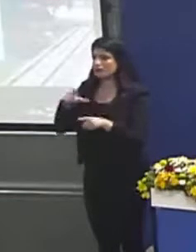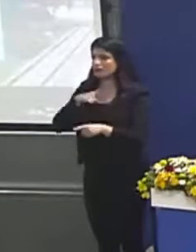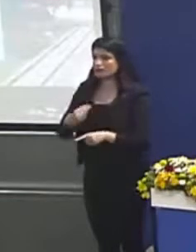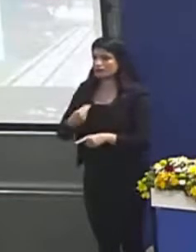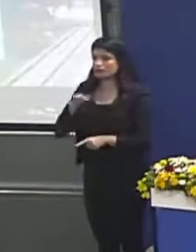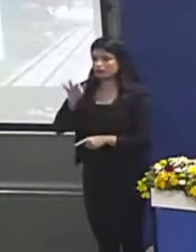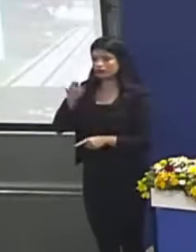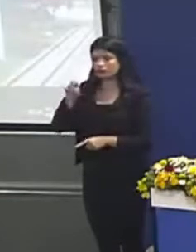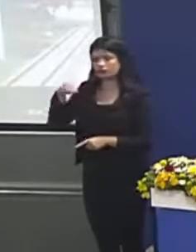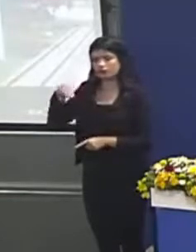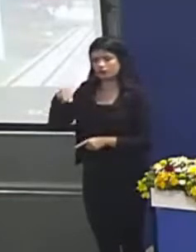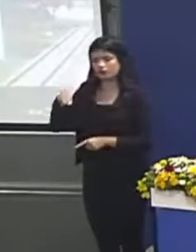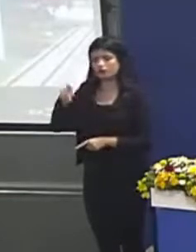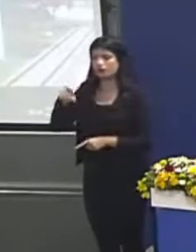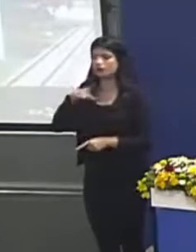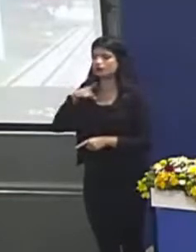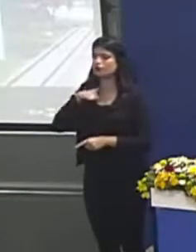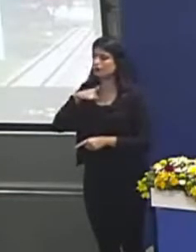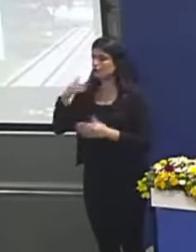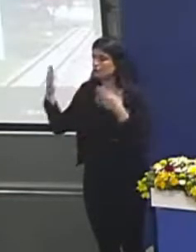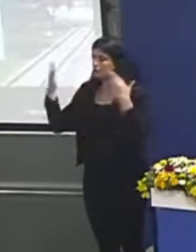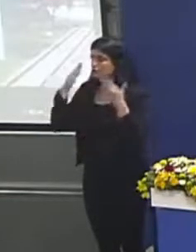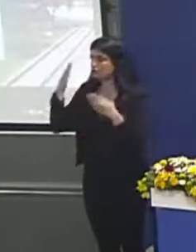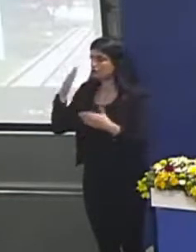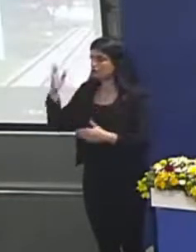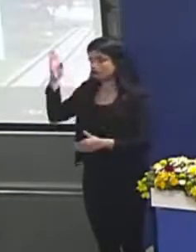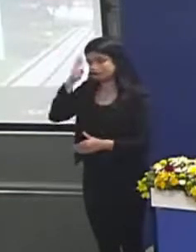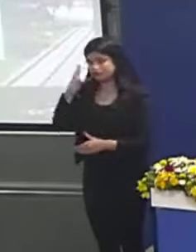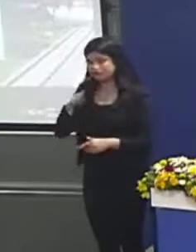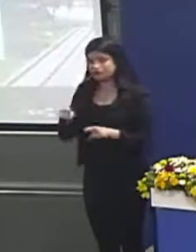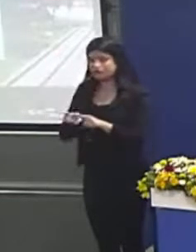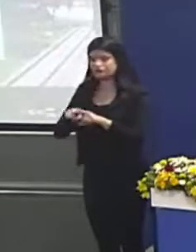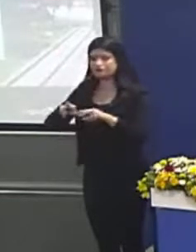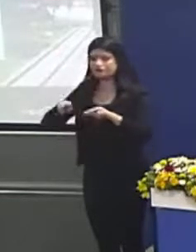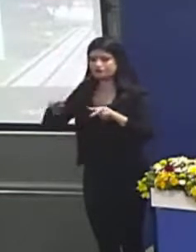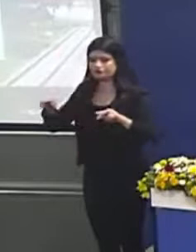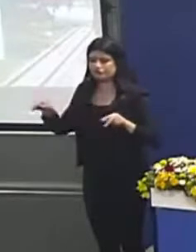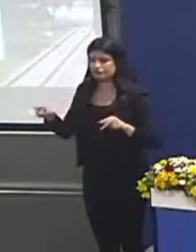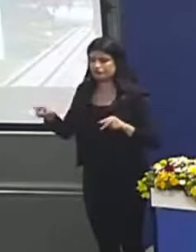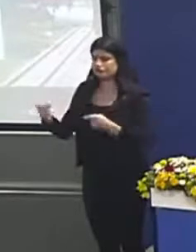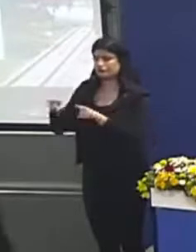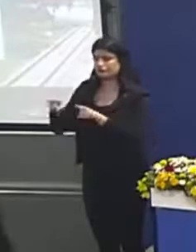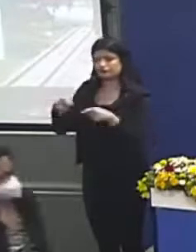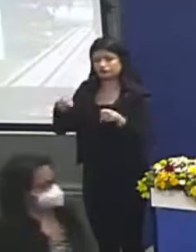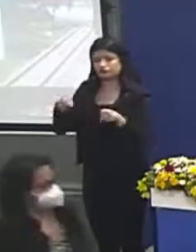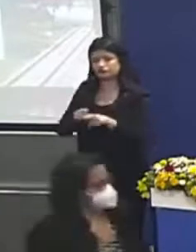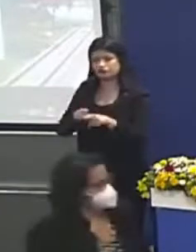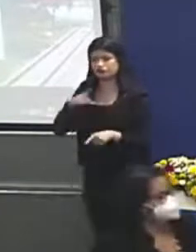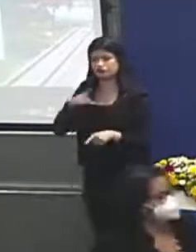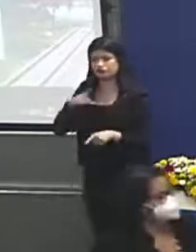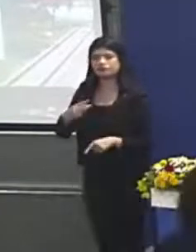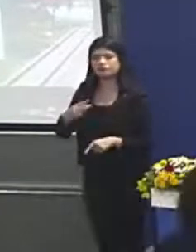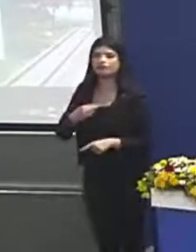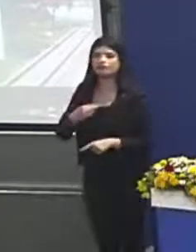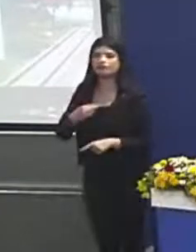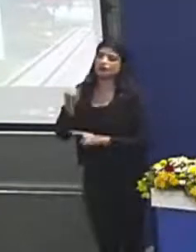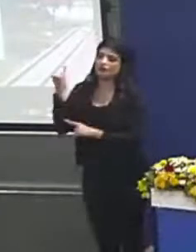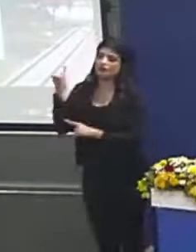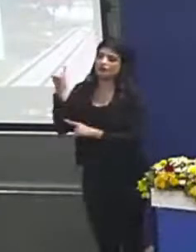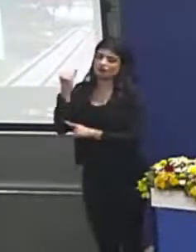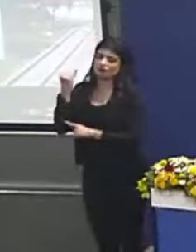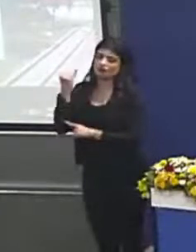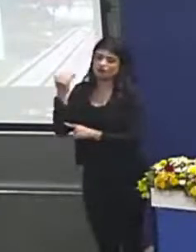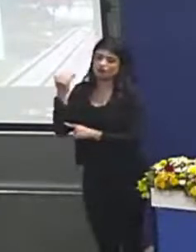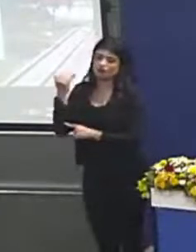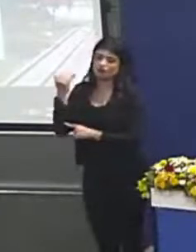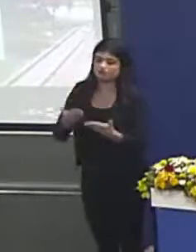Entidades Nacionais da Psicologia Brasileira, o FEMPB, e as diversas entidades parceiras, que foram importantes colaborações